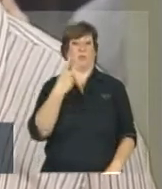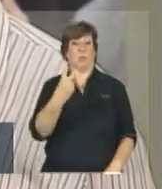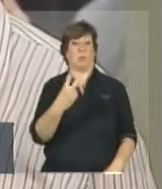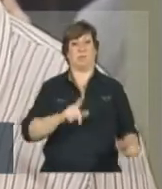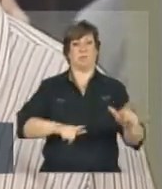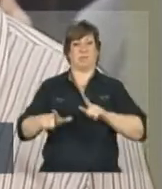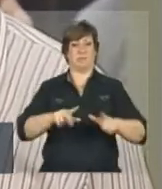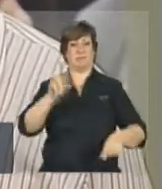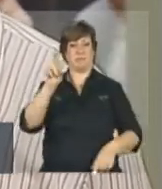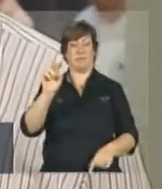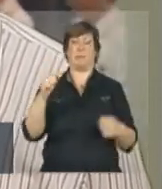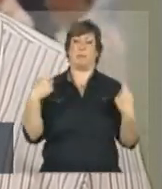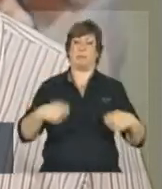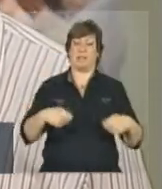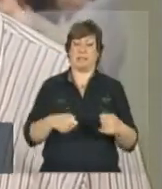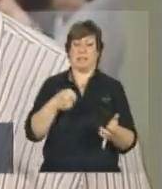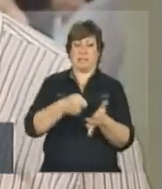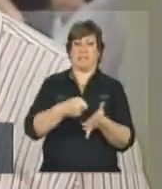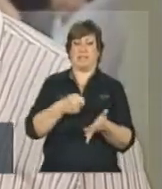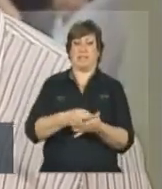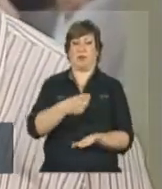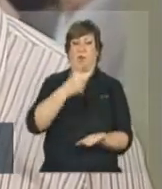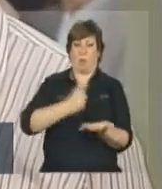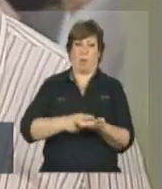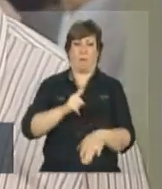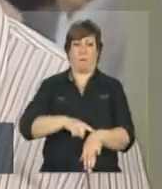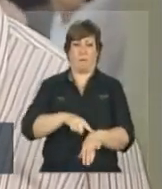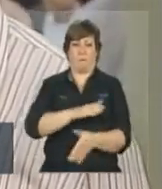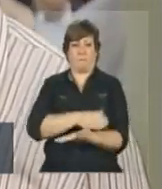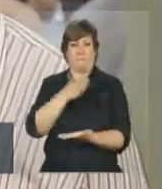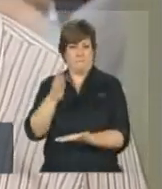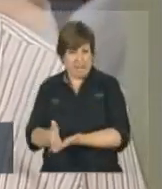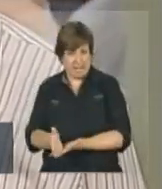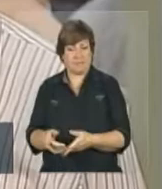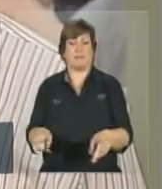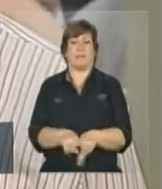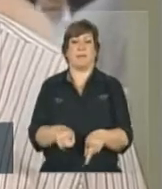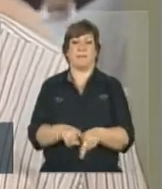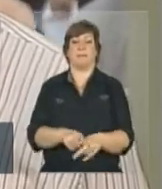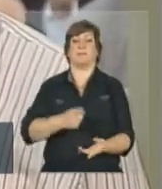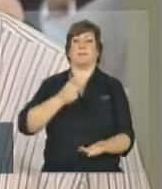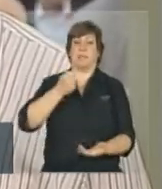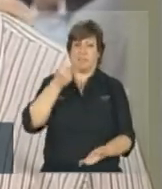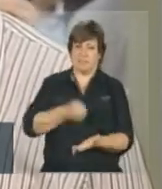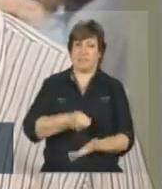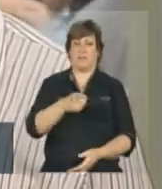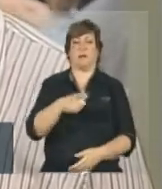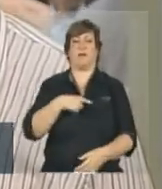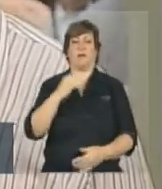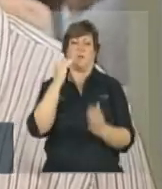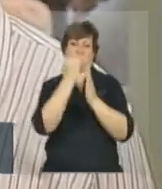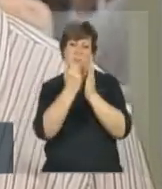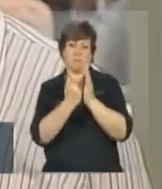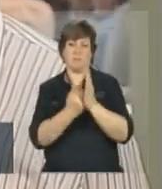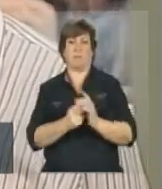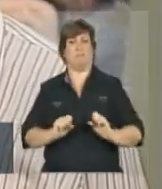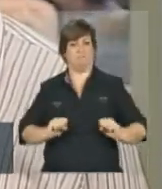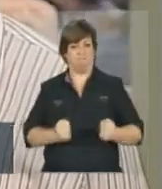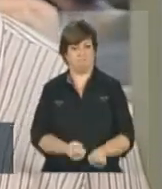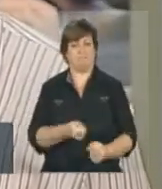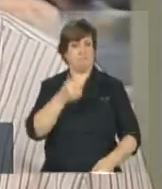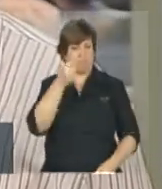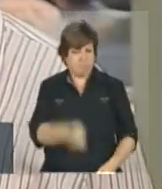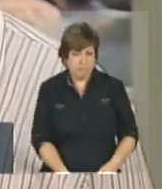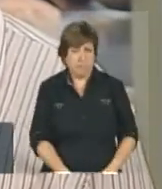né? É preciso exigir cumprimento de prazos, exigir cumprimento do cronograma, apertar quando